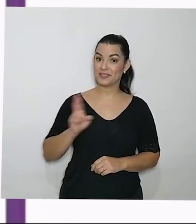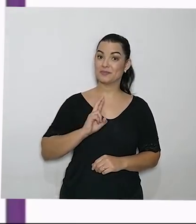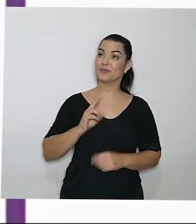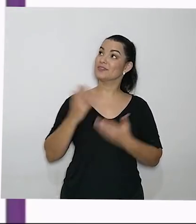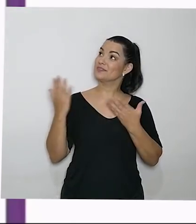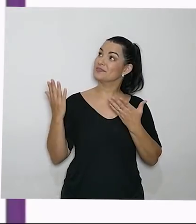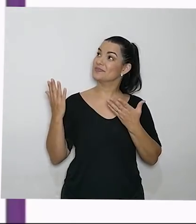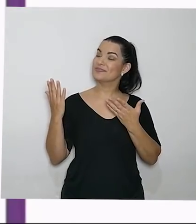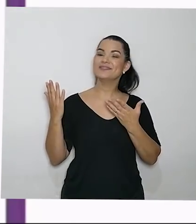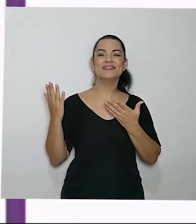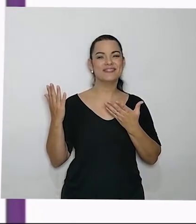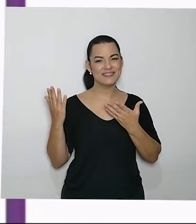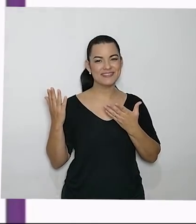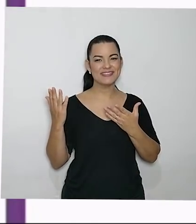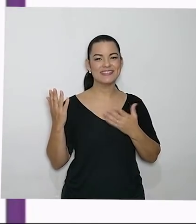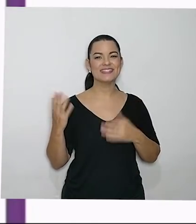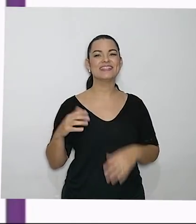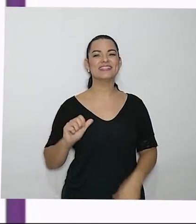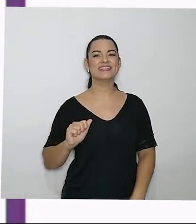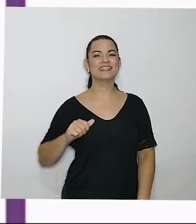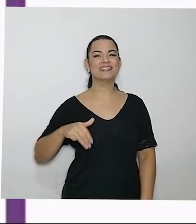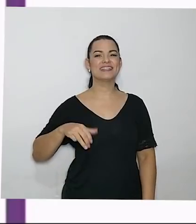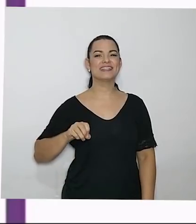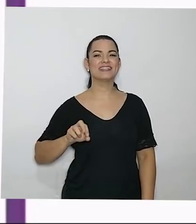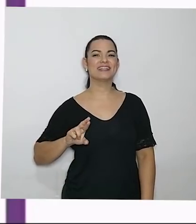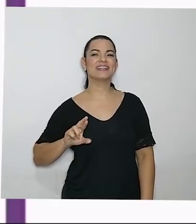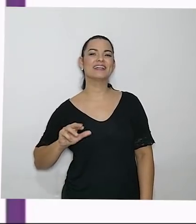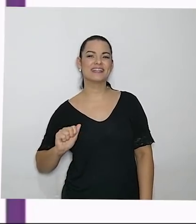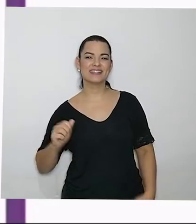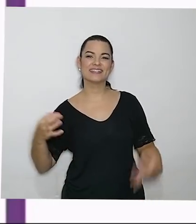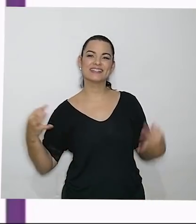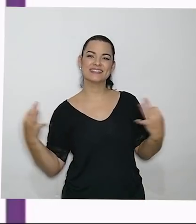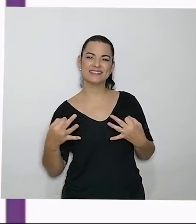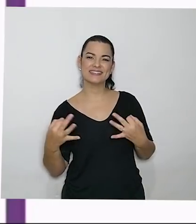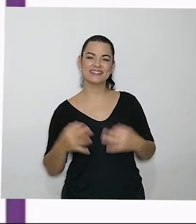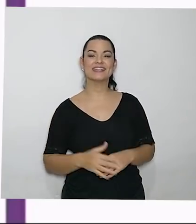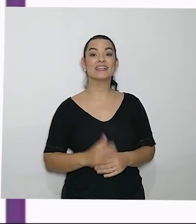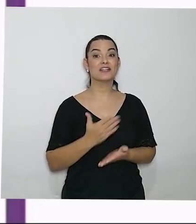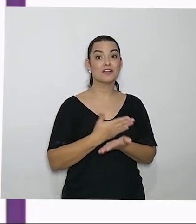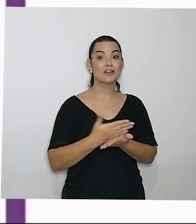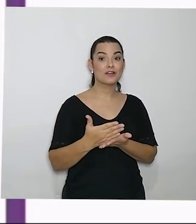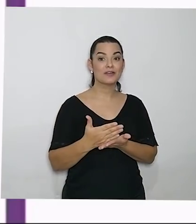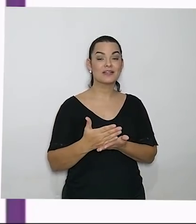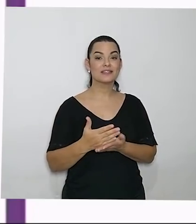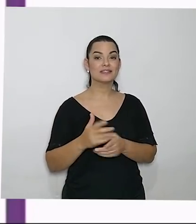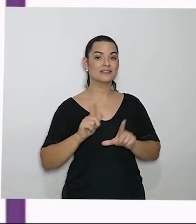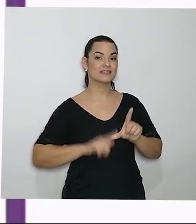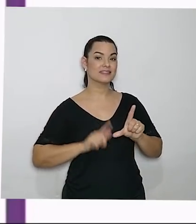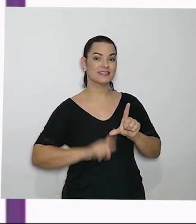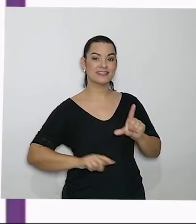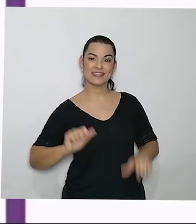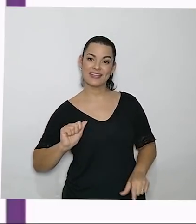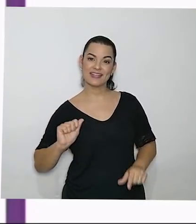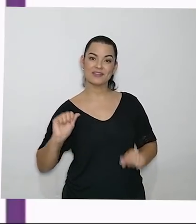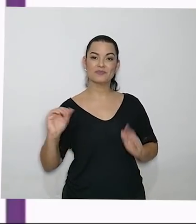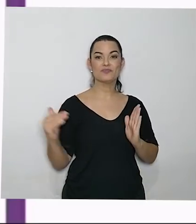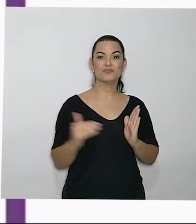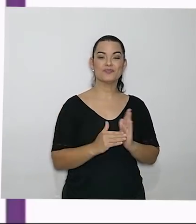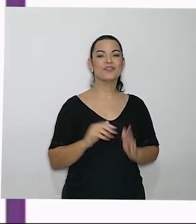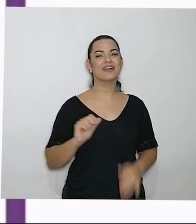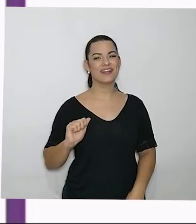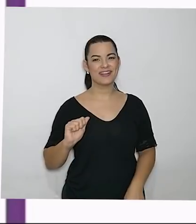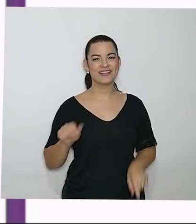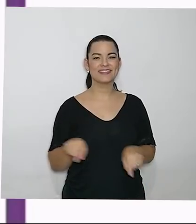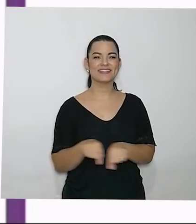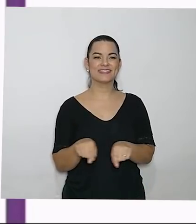Resposta na tela. Amora. A palavra amora começa com A e termina com